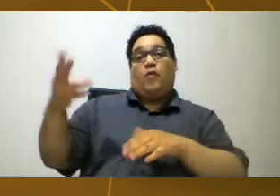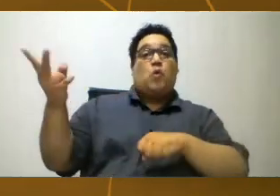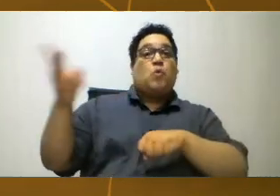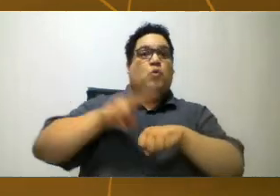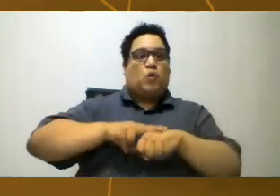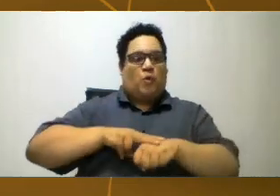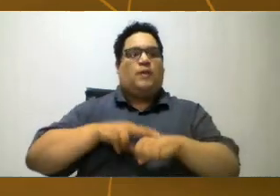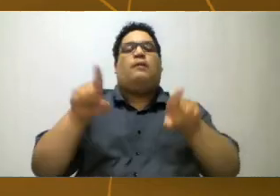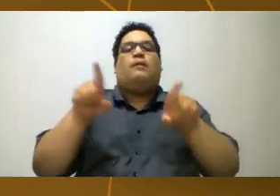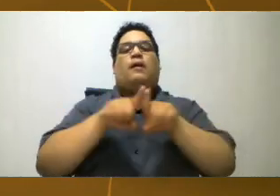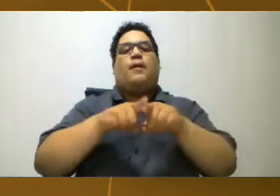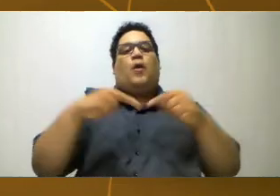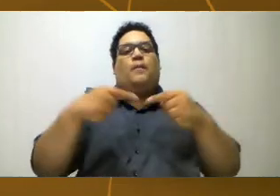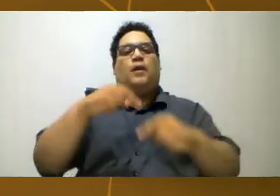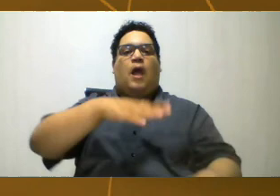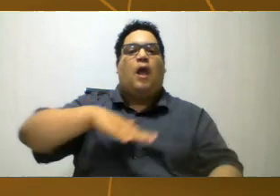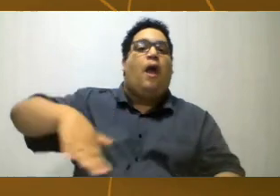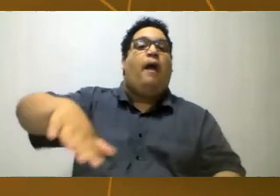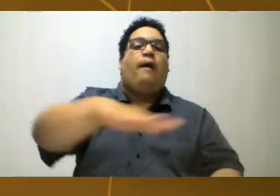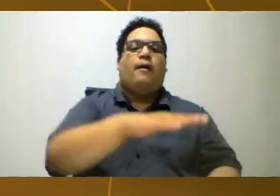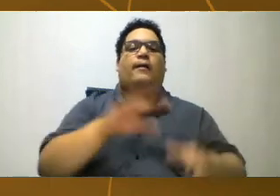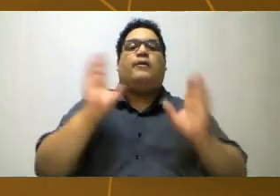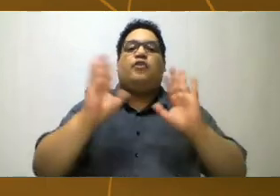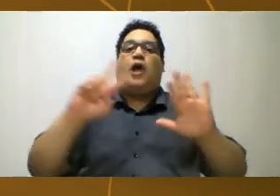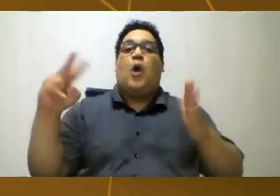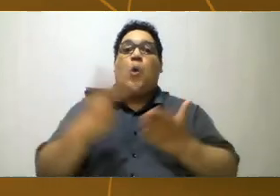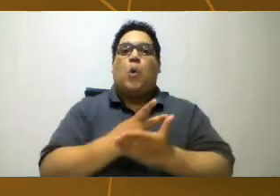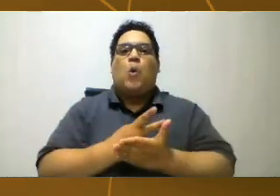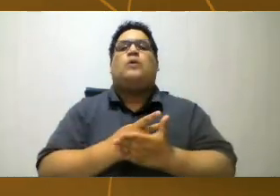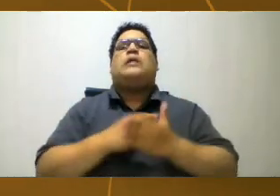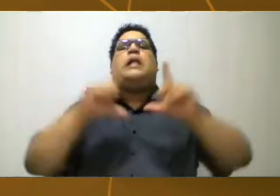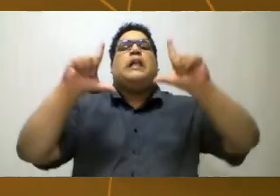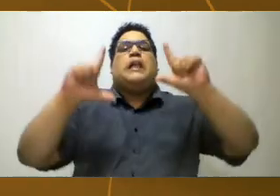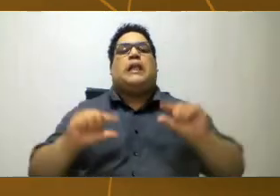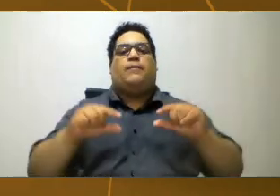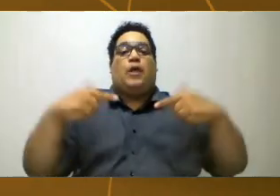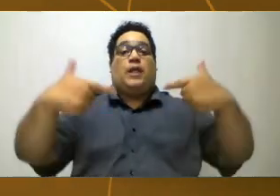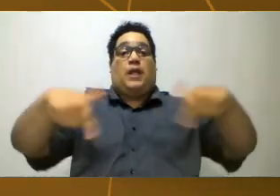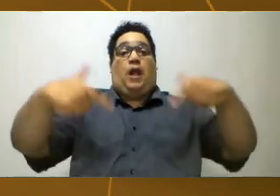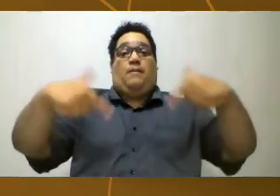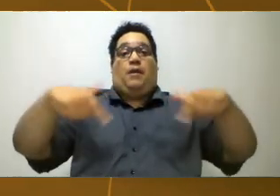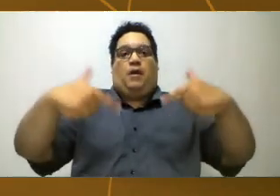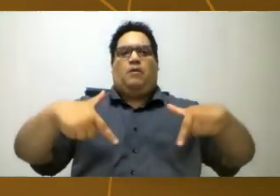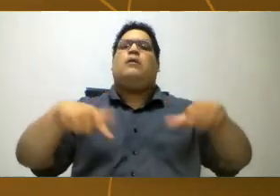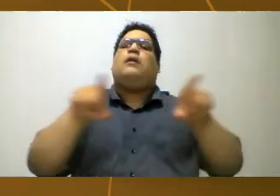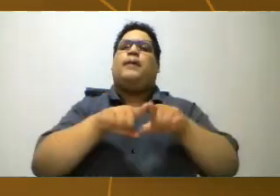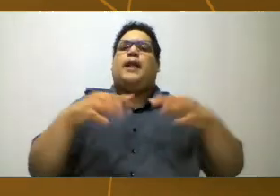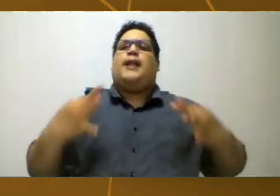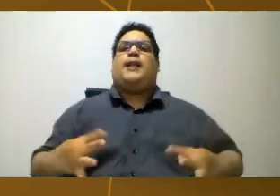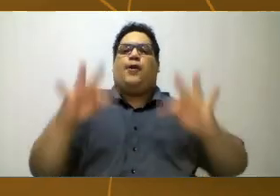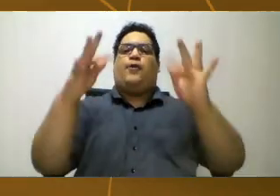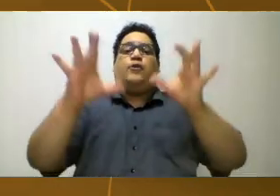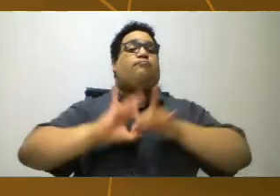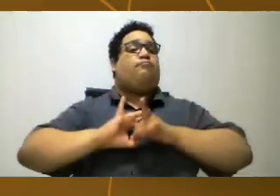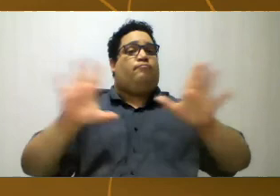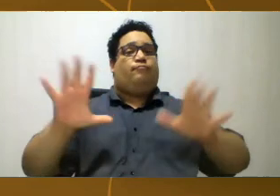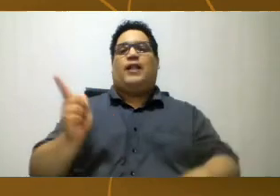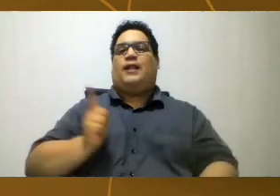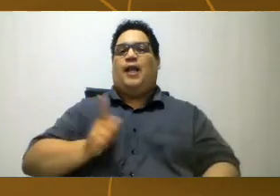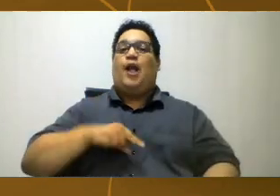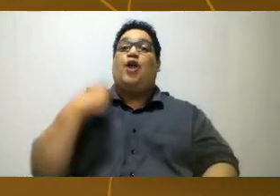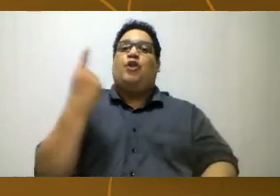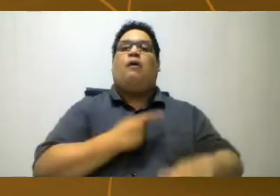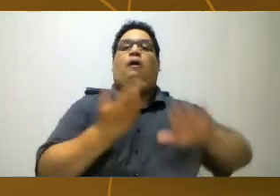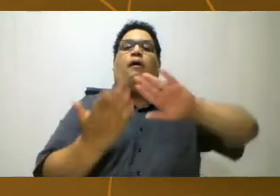uma área que realmente reduziu muito a quantidade de efetivo, tem uma tecnologia disponível, estamos migrando